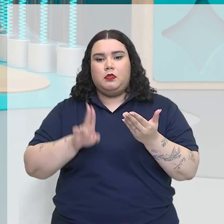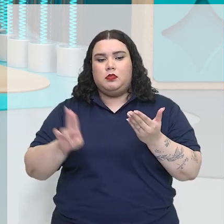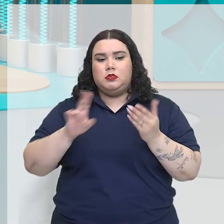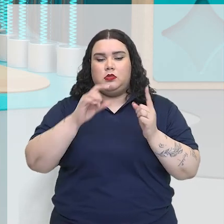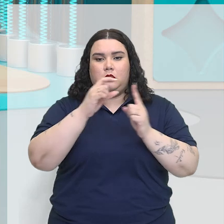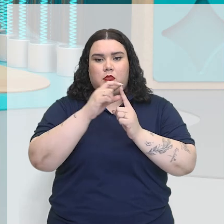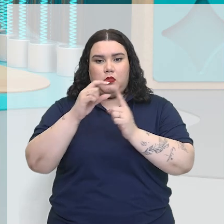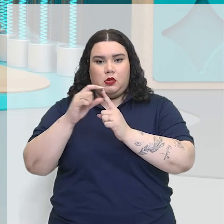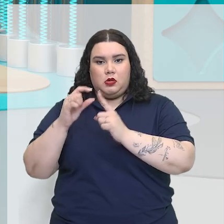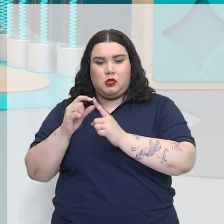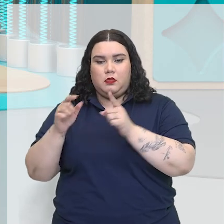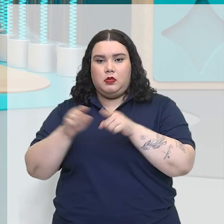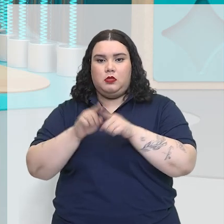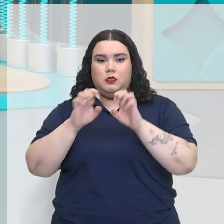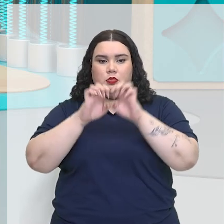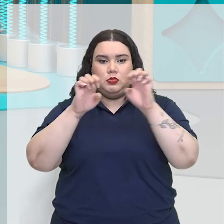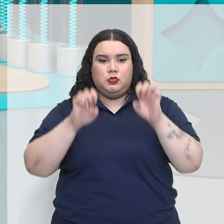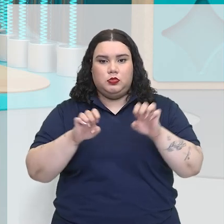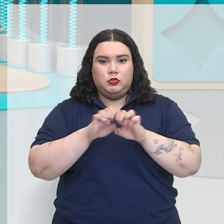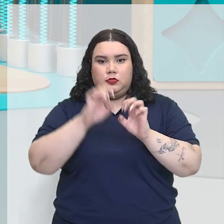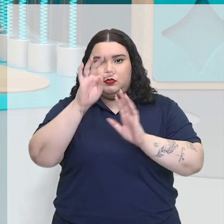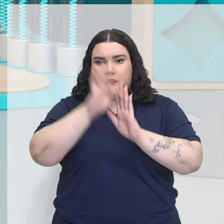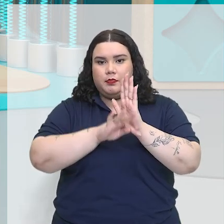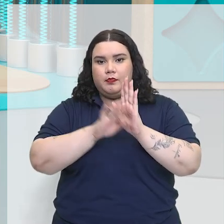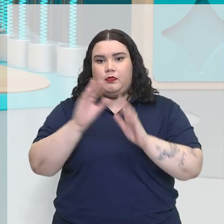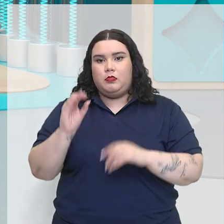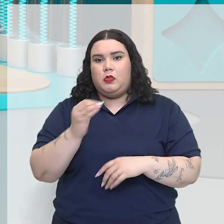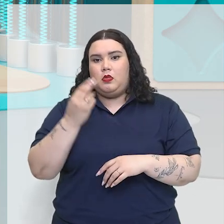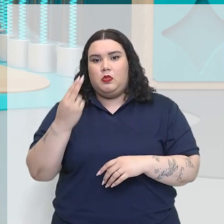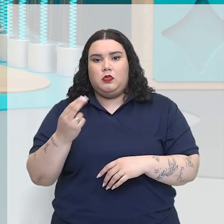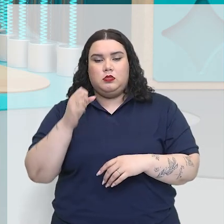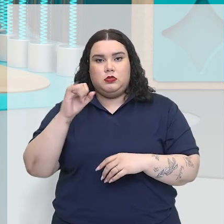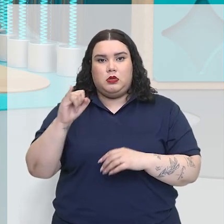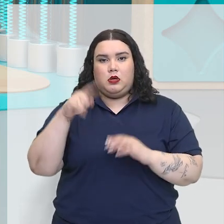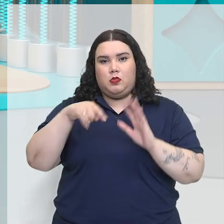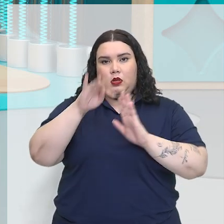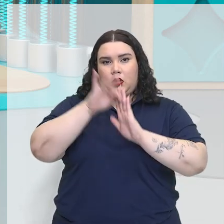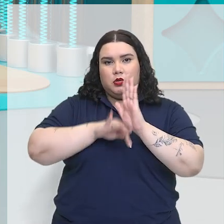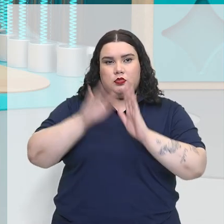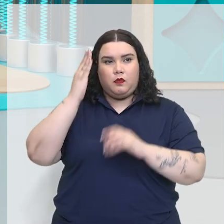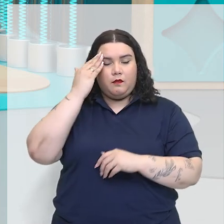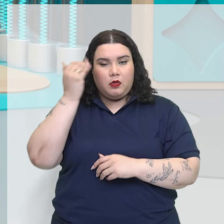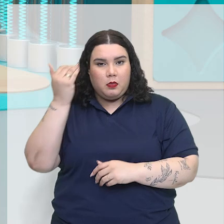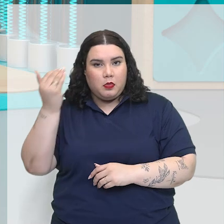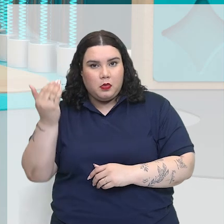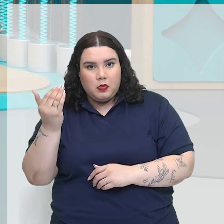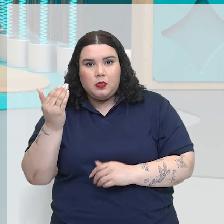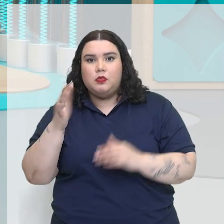estrutura do texto, ou, se for um texto bastante famoso,